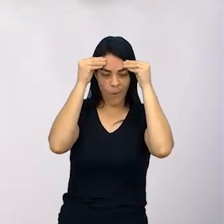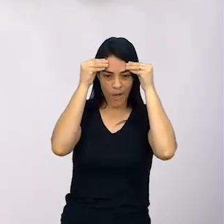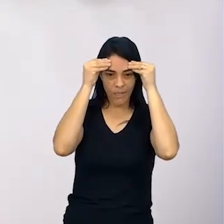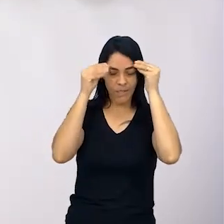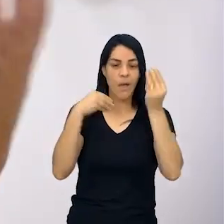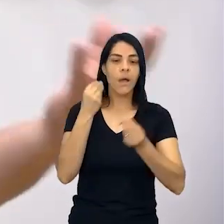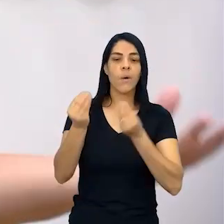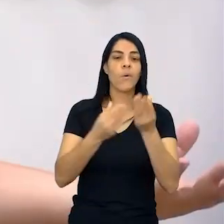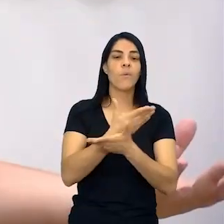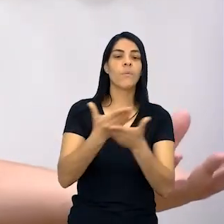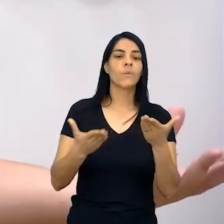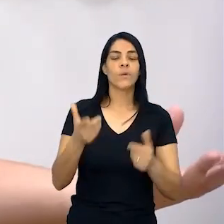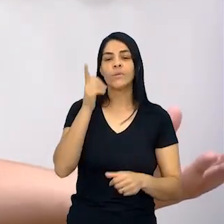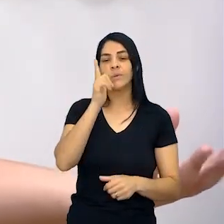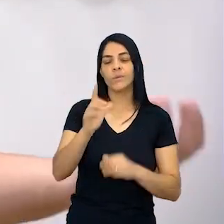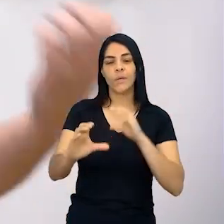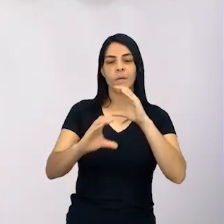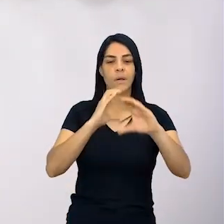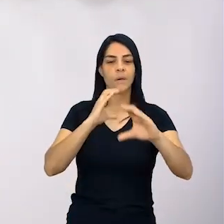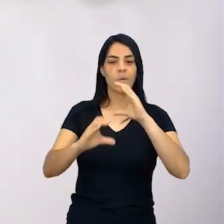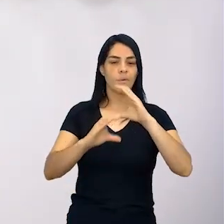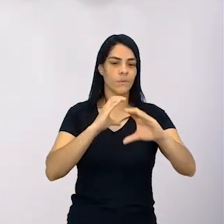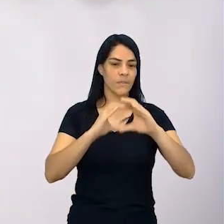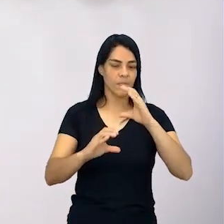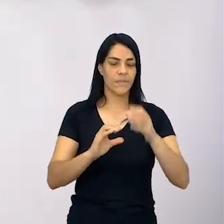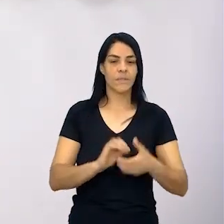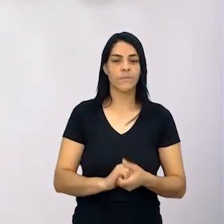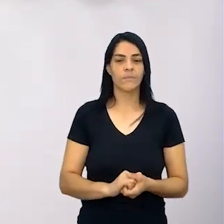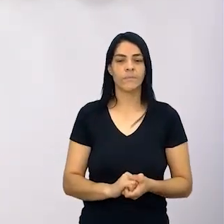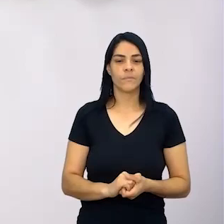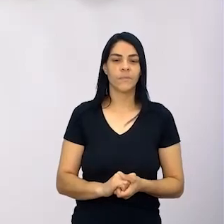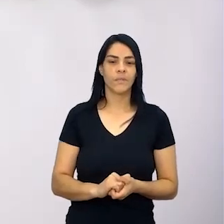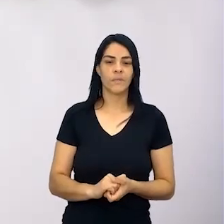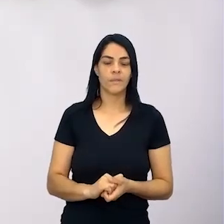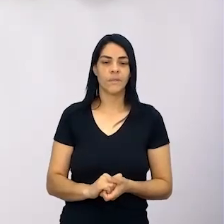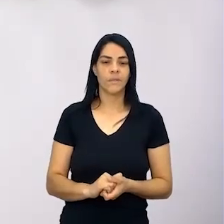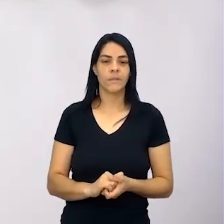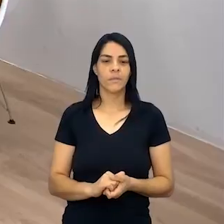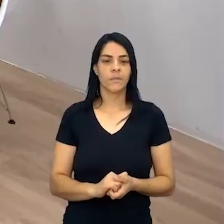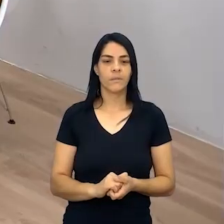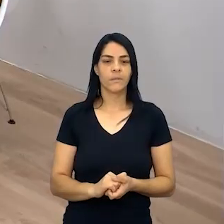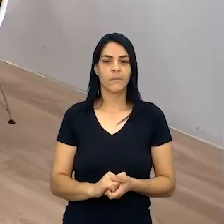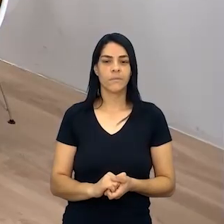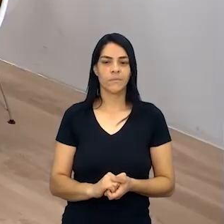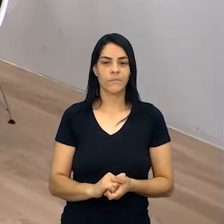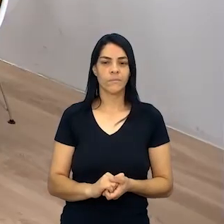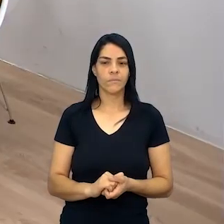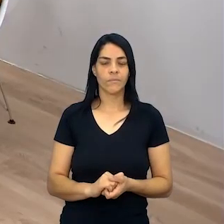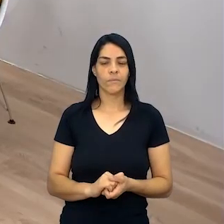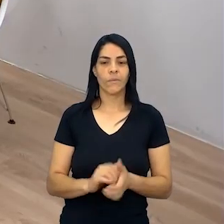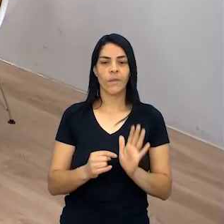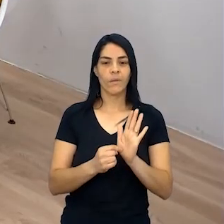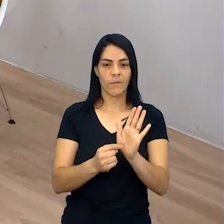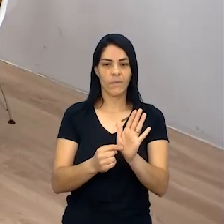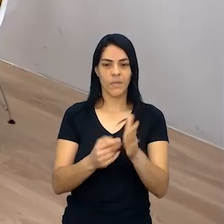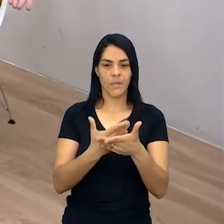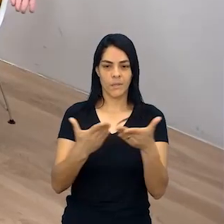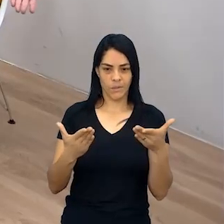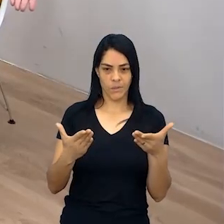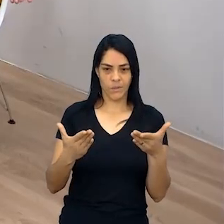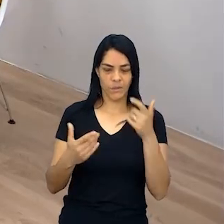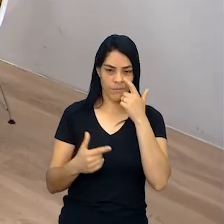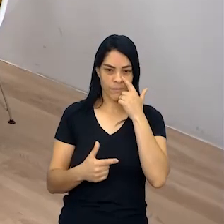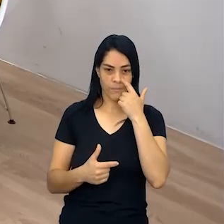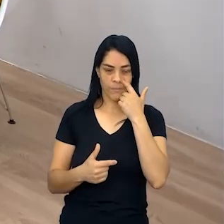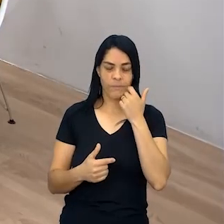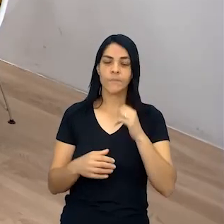consegue trazer aquelas habilidades socioemocionais que você falou da amabilidade lá no começo, né, Kátia? Exatamente, bem isso, para estabelecer. E aí, quando a gente traz a